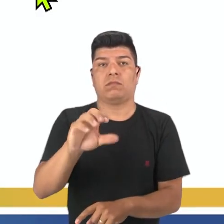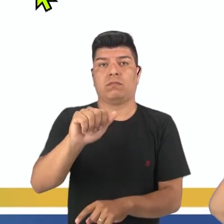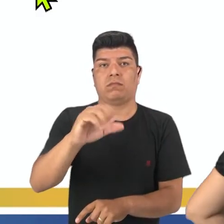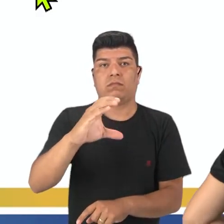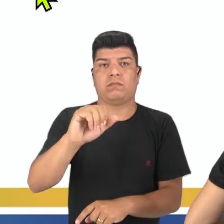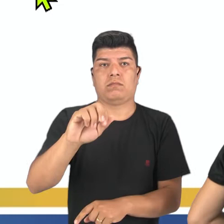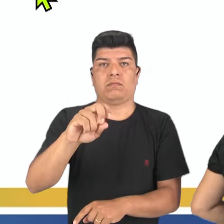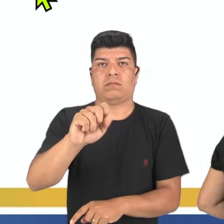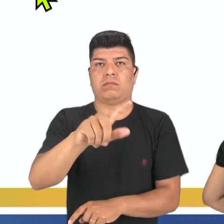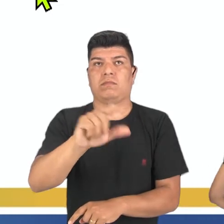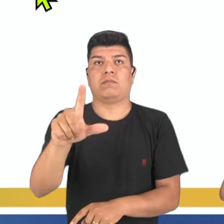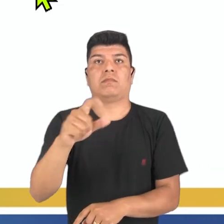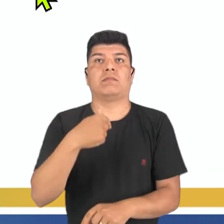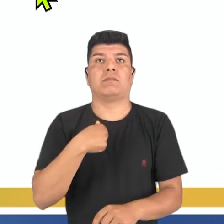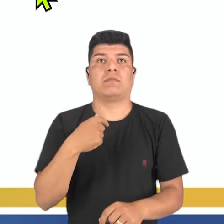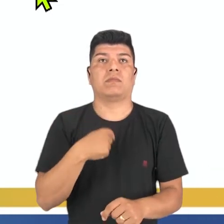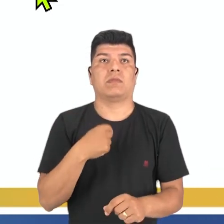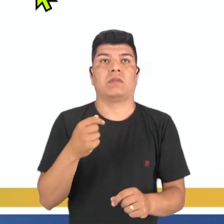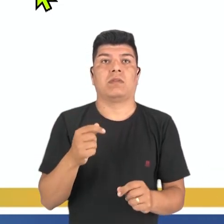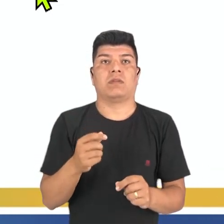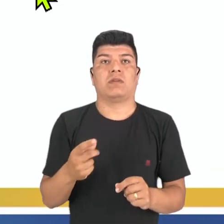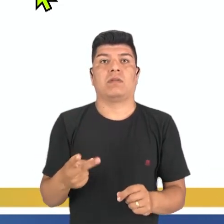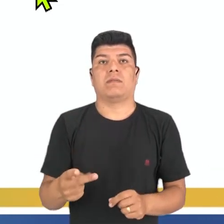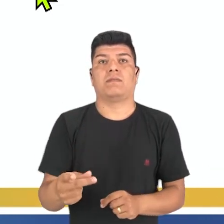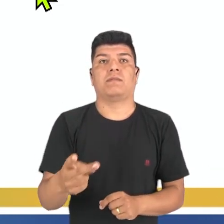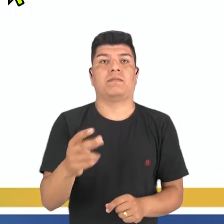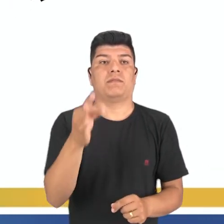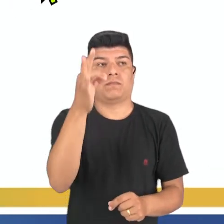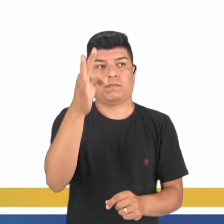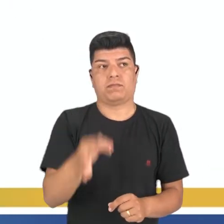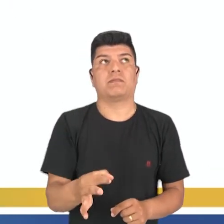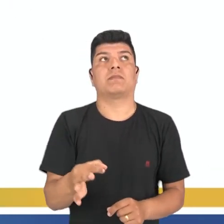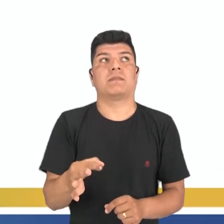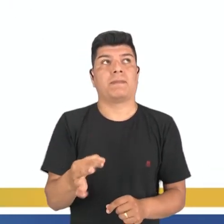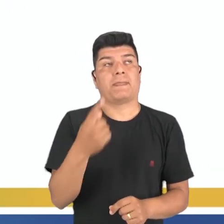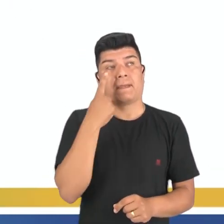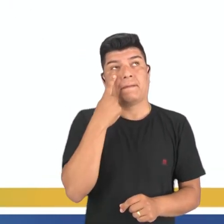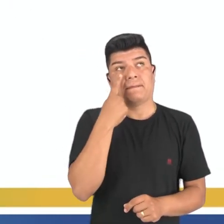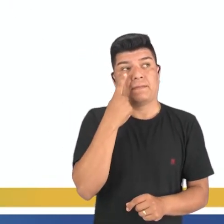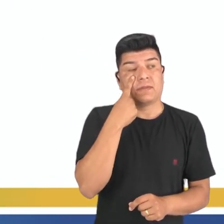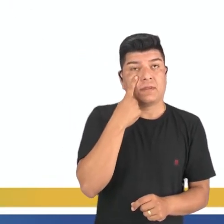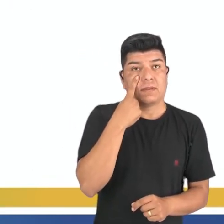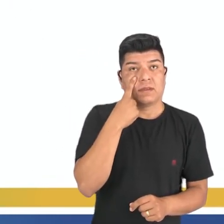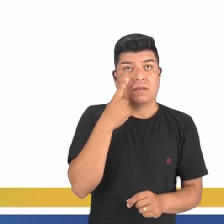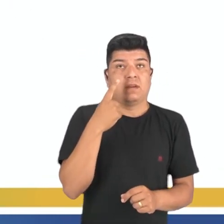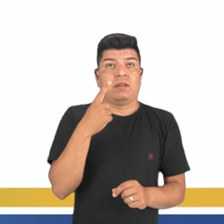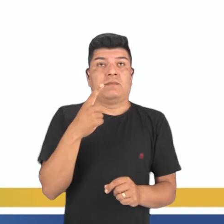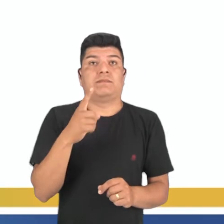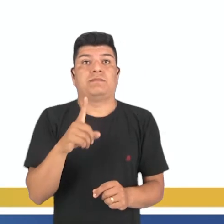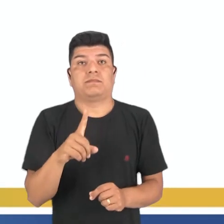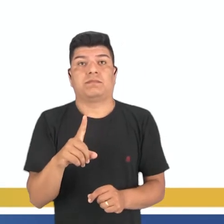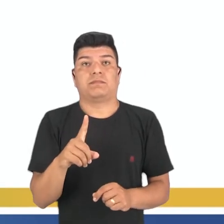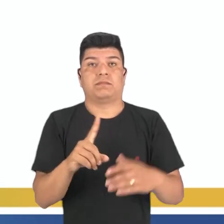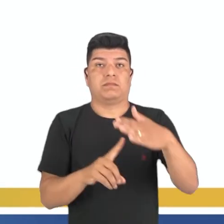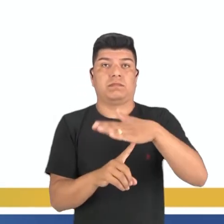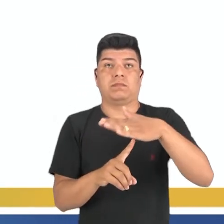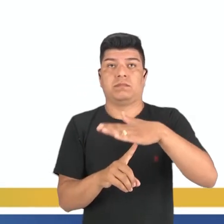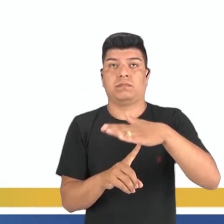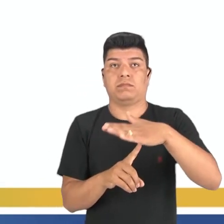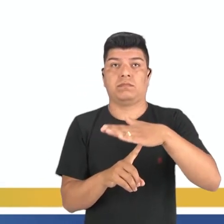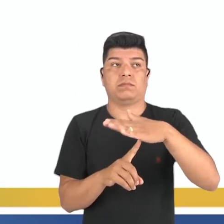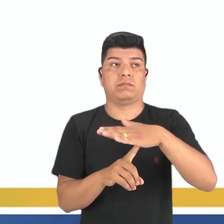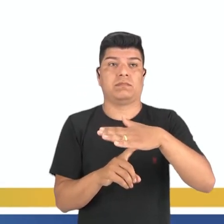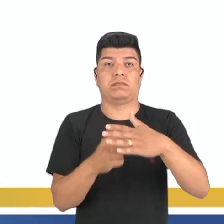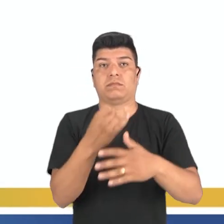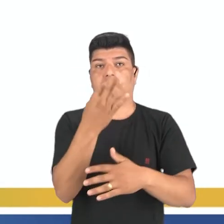formas decimais exatas, ou seja, finitas exatas, porque, veja, aqui eu tenho um decimal finito, já que após a vírgula eu tenho